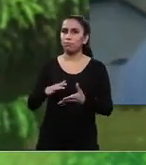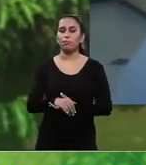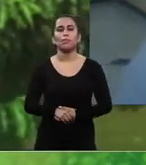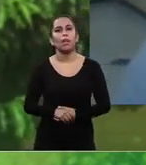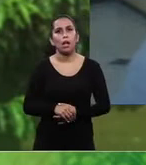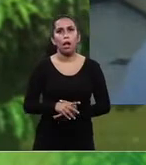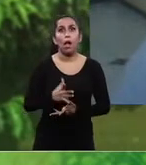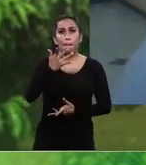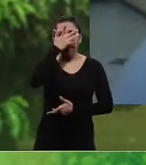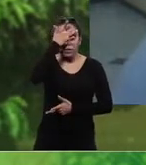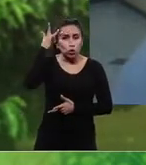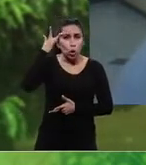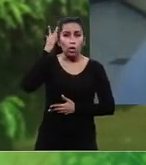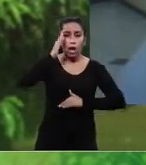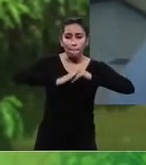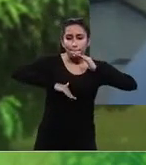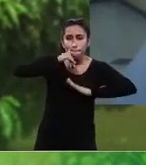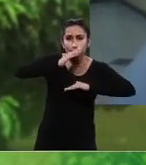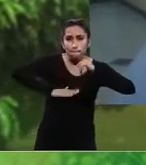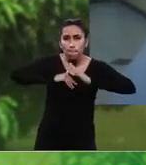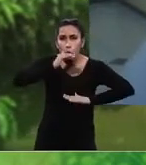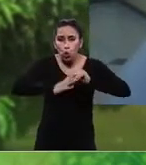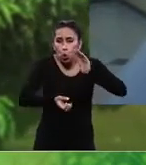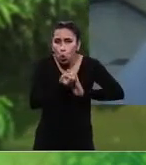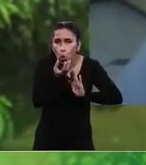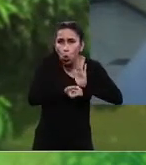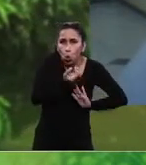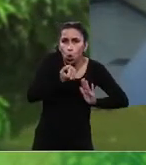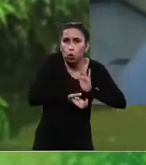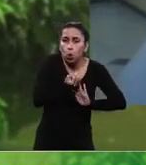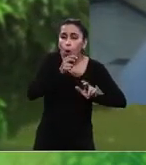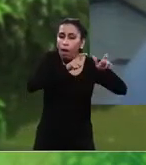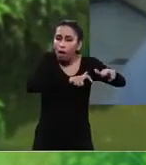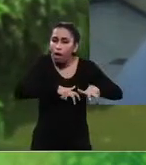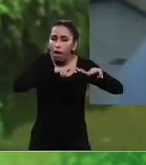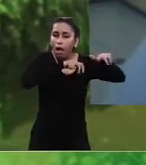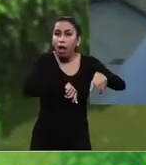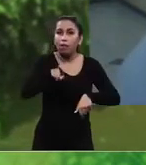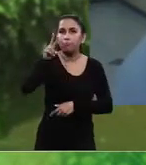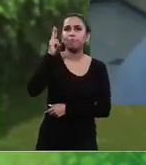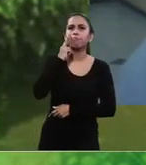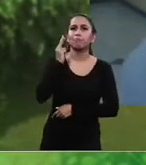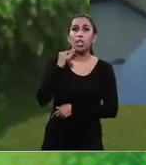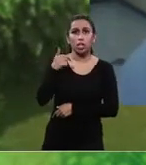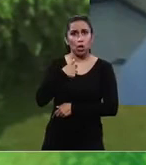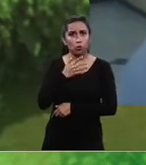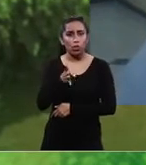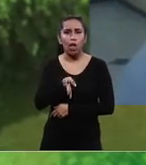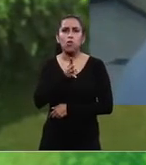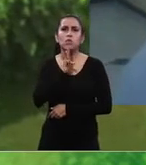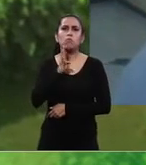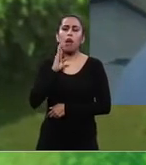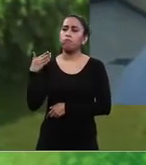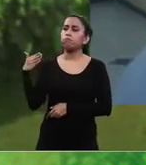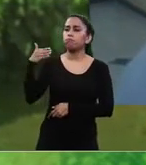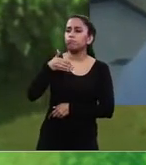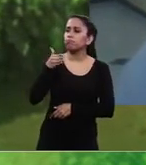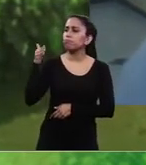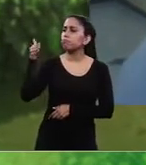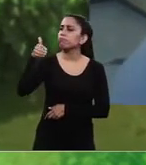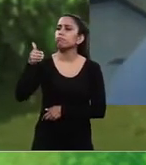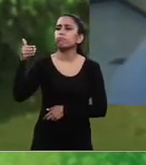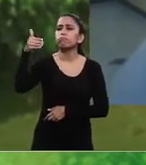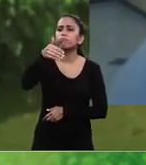ao produtor agrícola de Rondônia. Eu conheci algumas fazendas, alguns cafezais, uma visita que tive lá o ano passado.